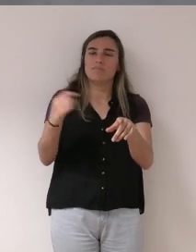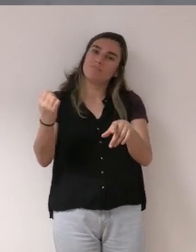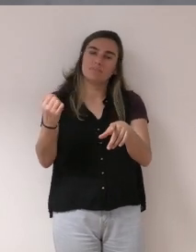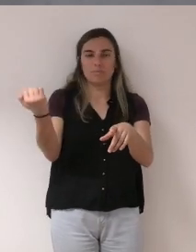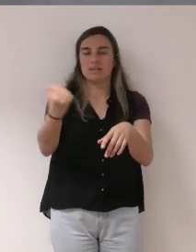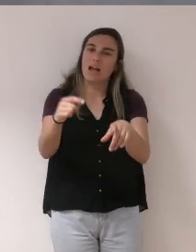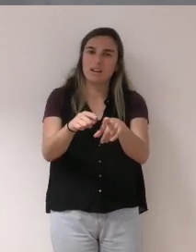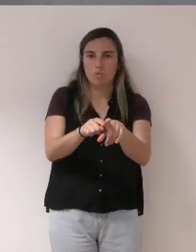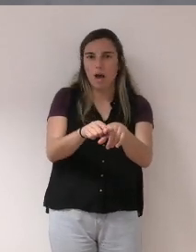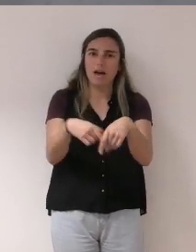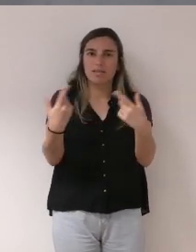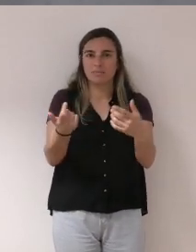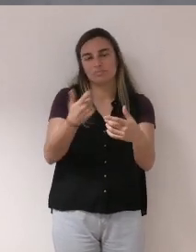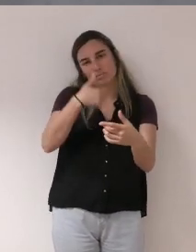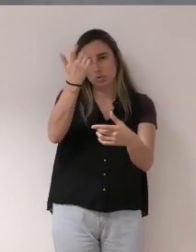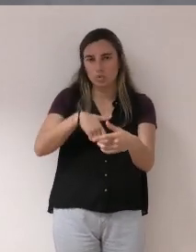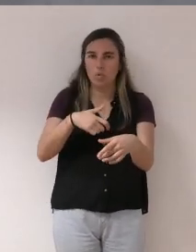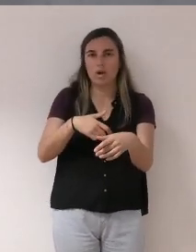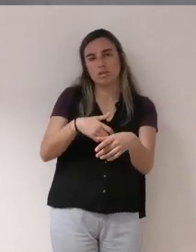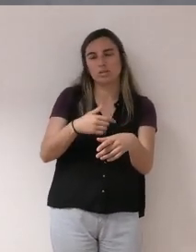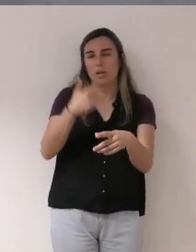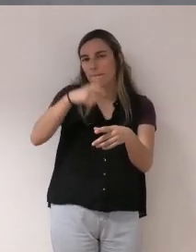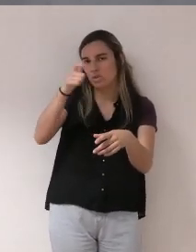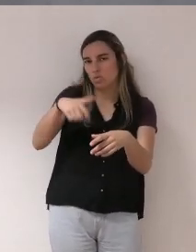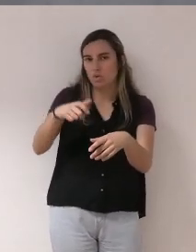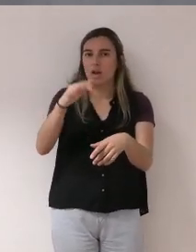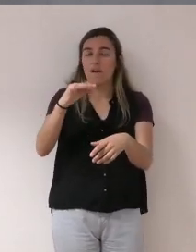imagine-se num outro universo, você é um ficcionista,